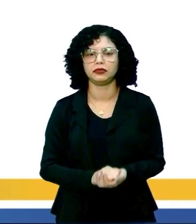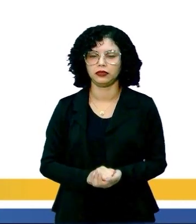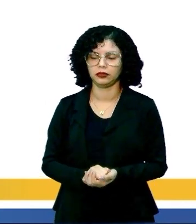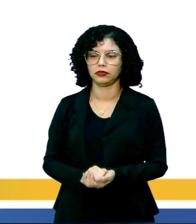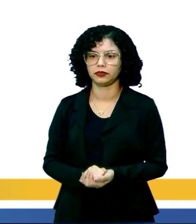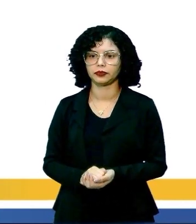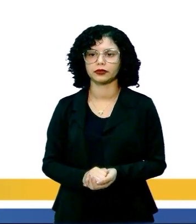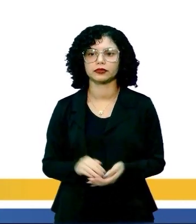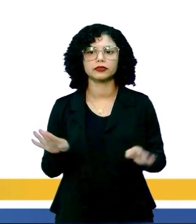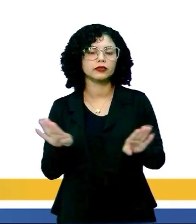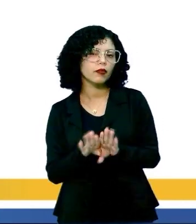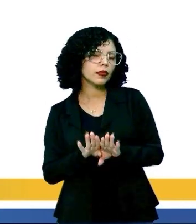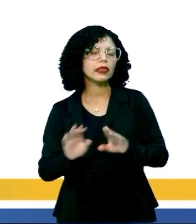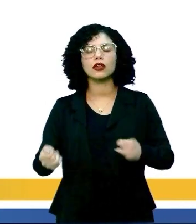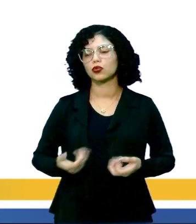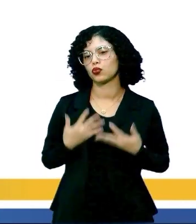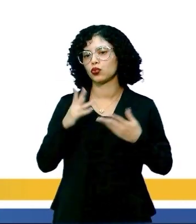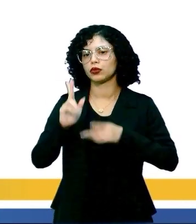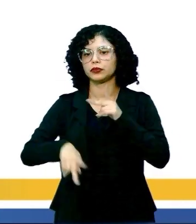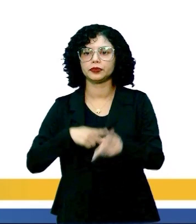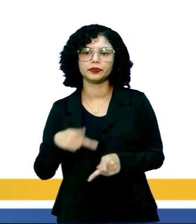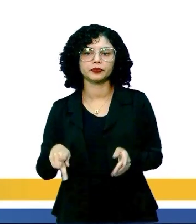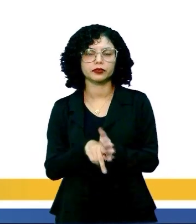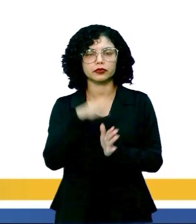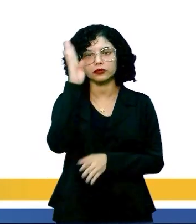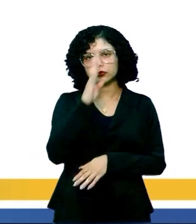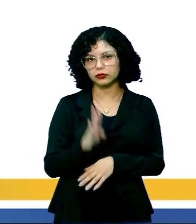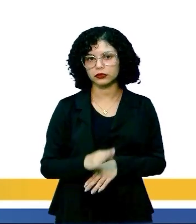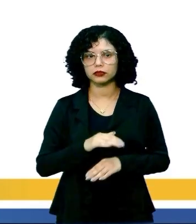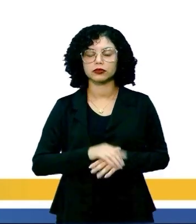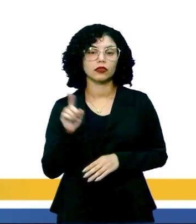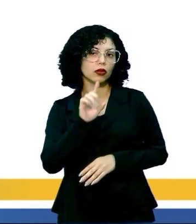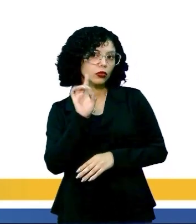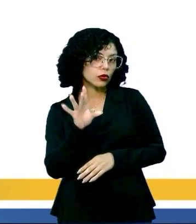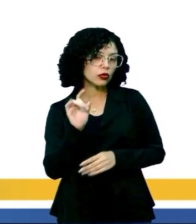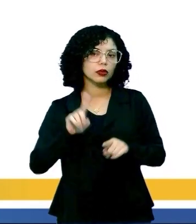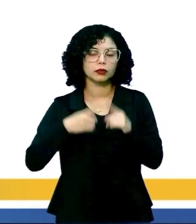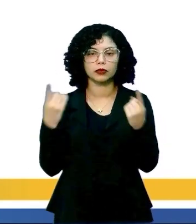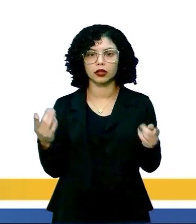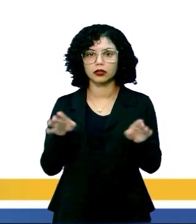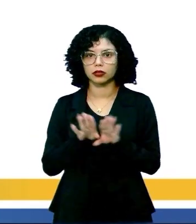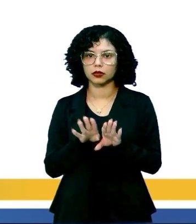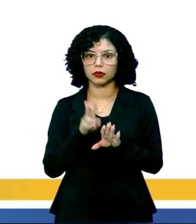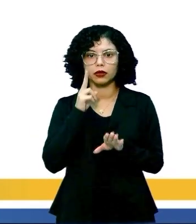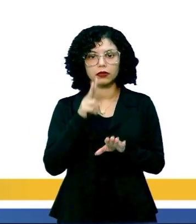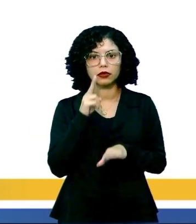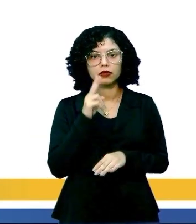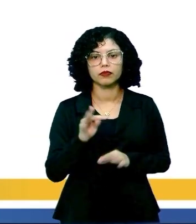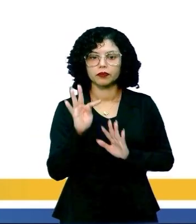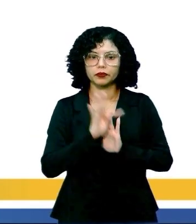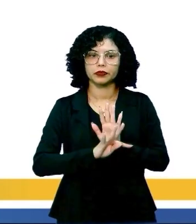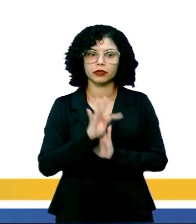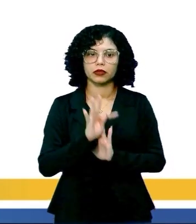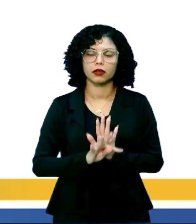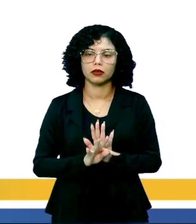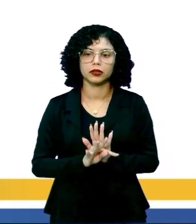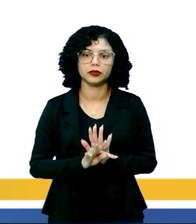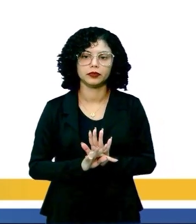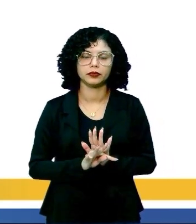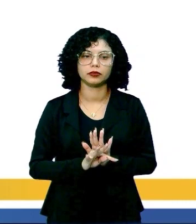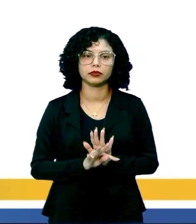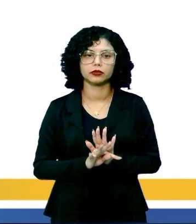de nacionalismo aflorasse na população brasileira. Não só isso, né, como você pode ver aí também no texto,